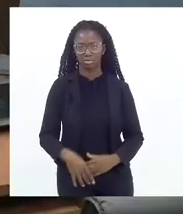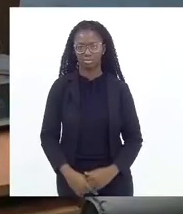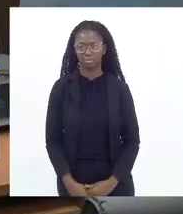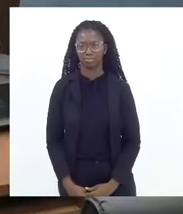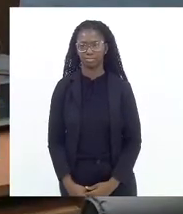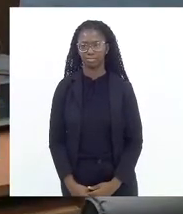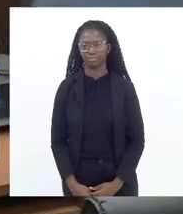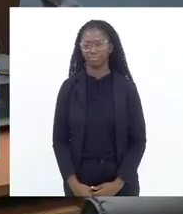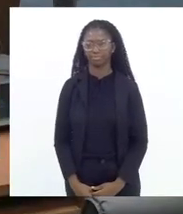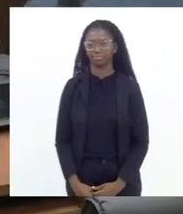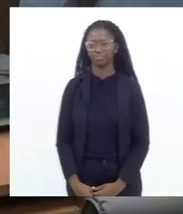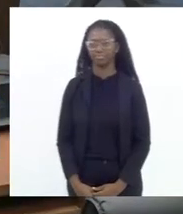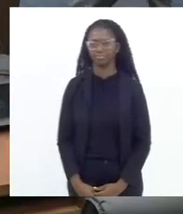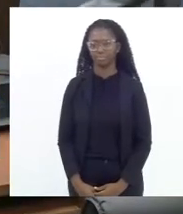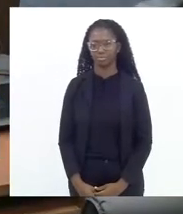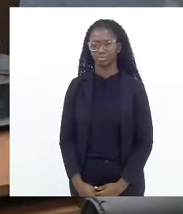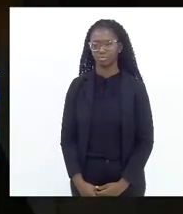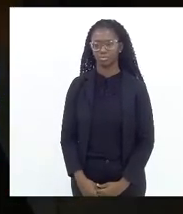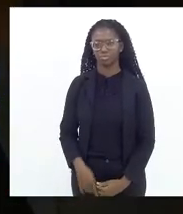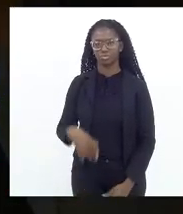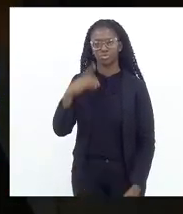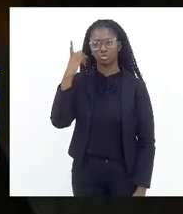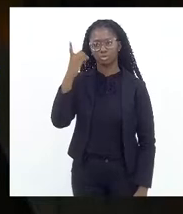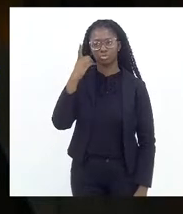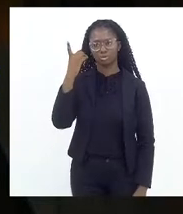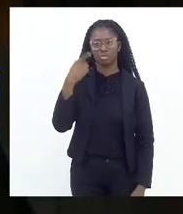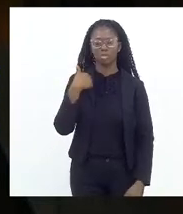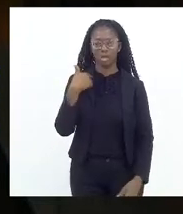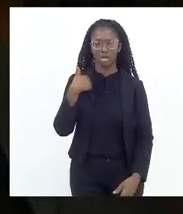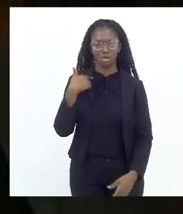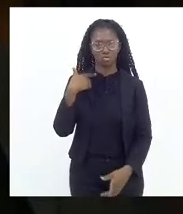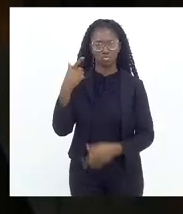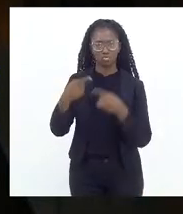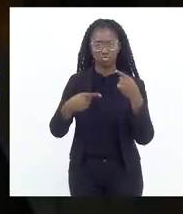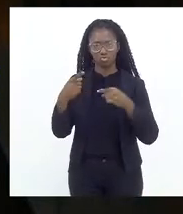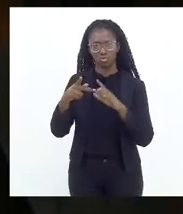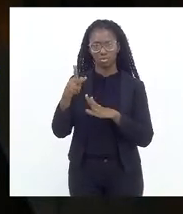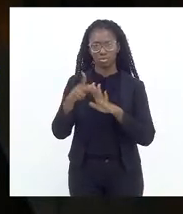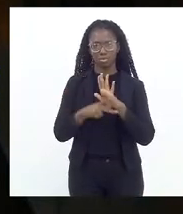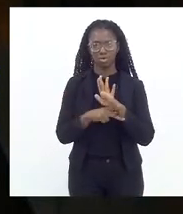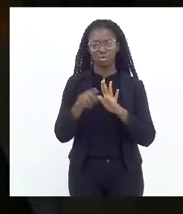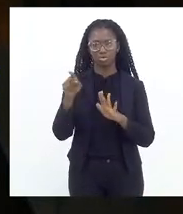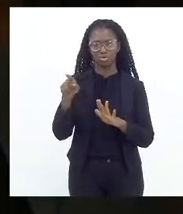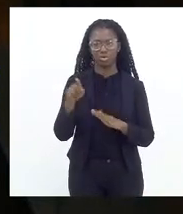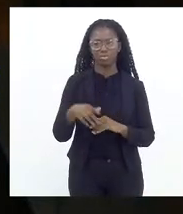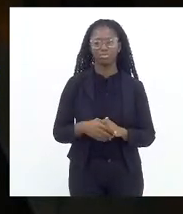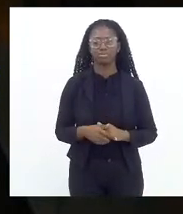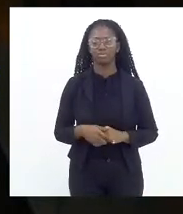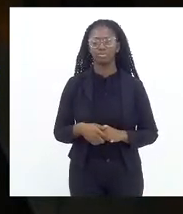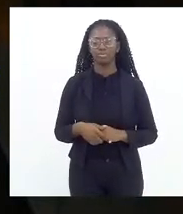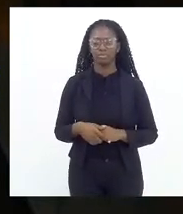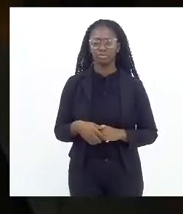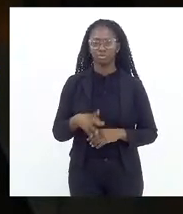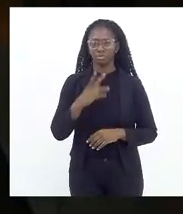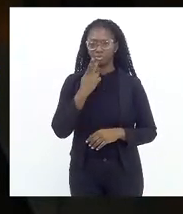Deputada Tia Ju, discutiu o projeto de autoria do deputado André Siciliano, que diz